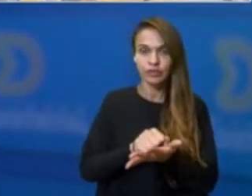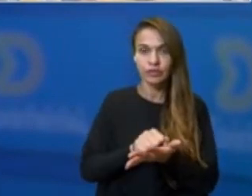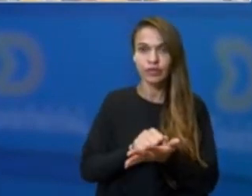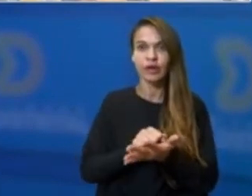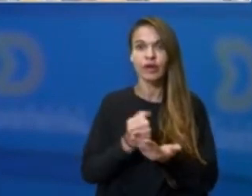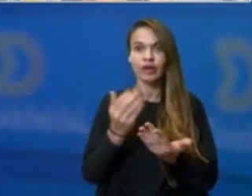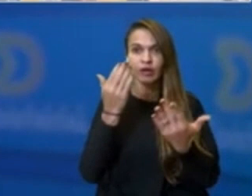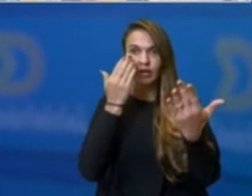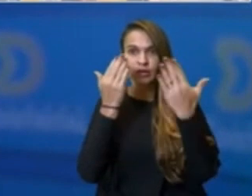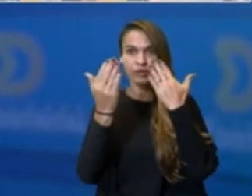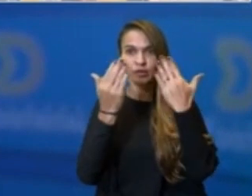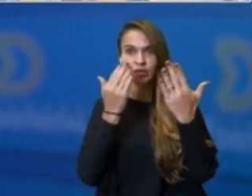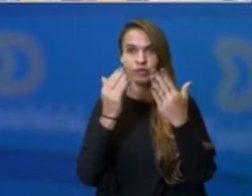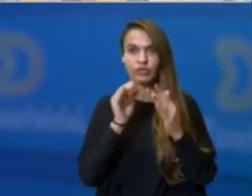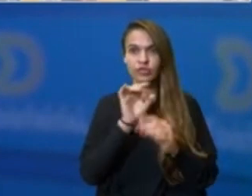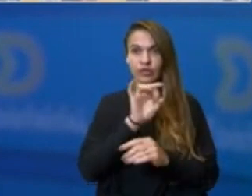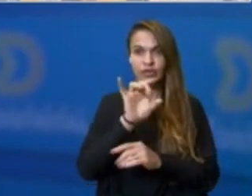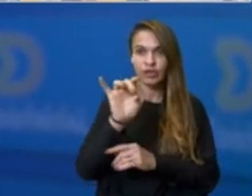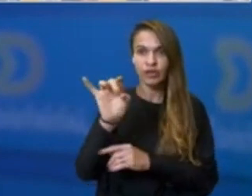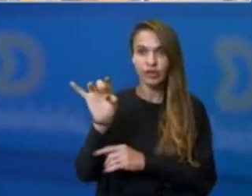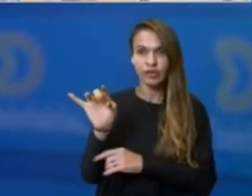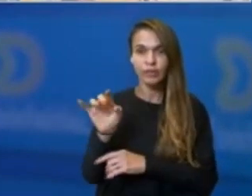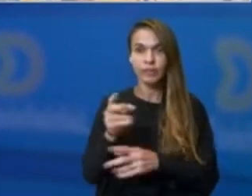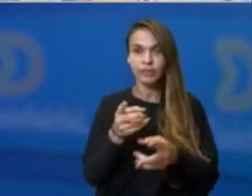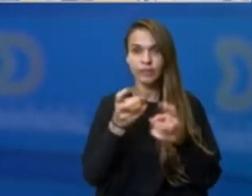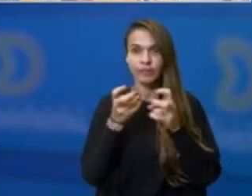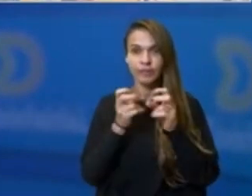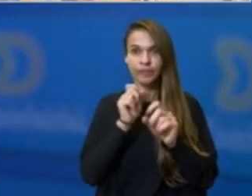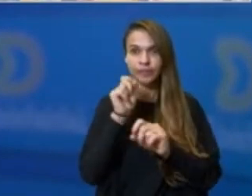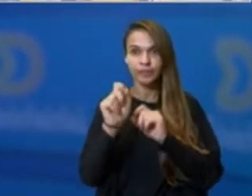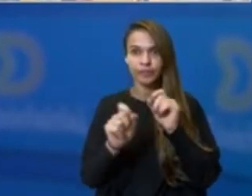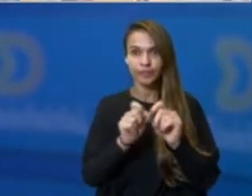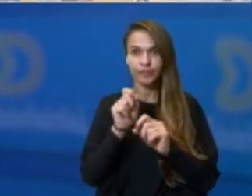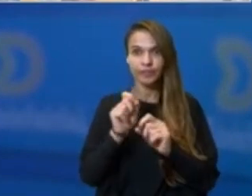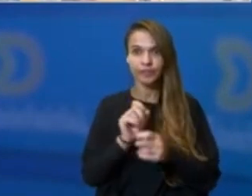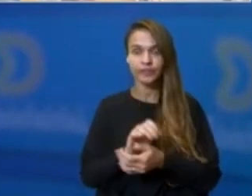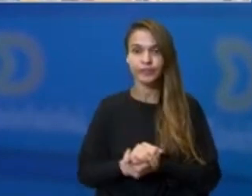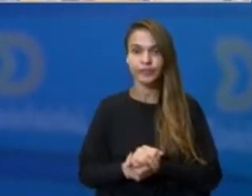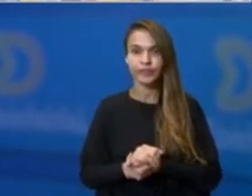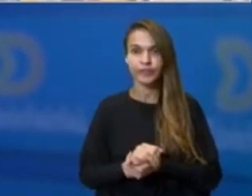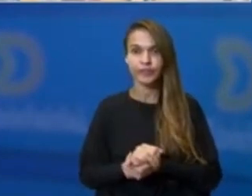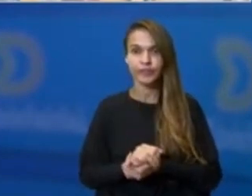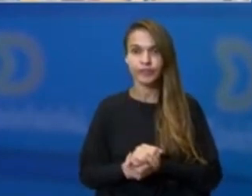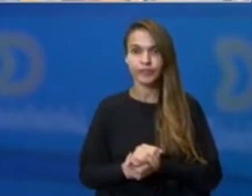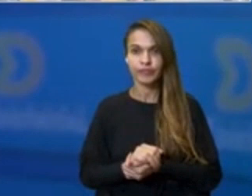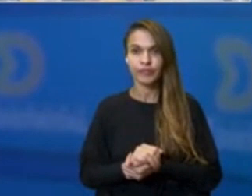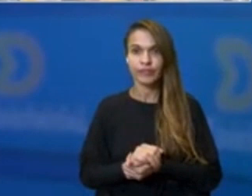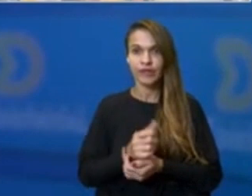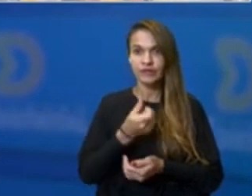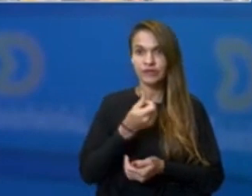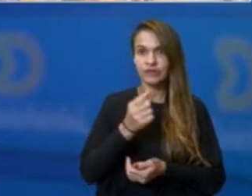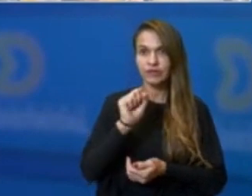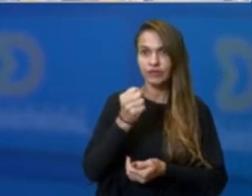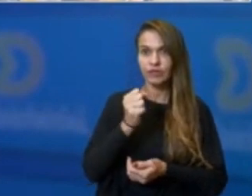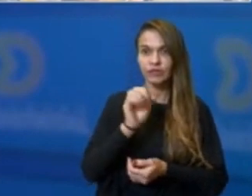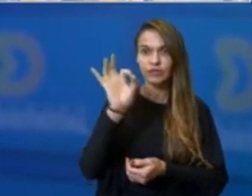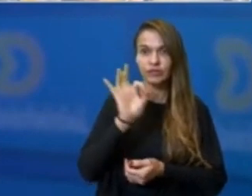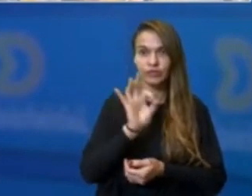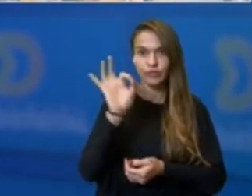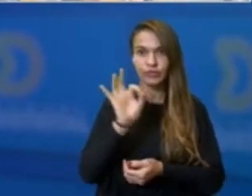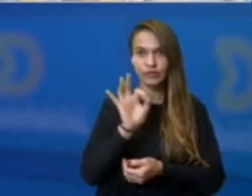desses parâmetros, a gente viu que cerca de 68% das nascentes elas